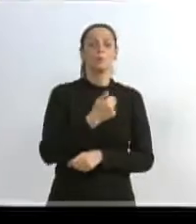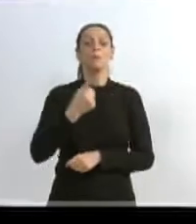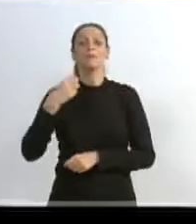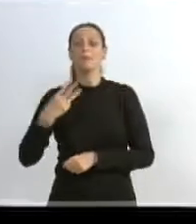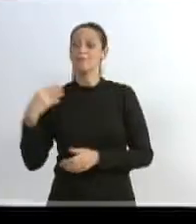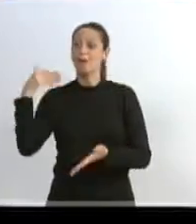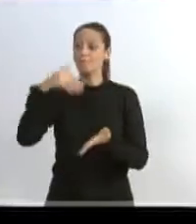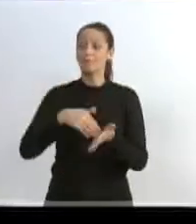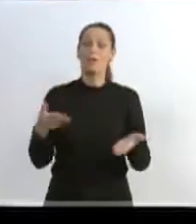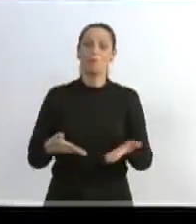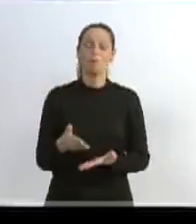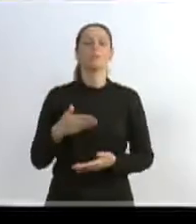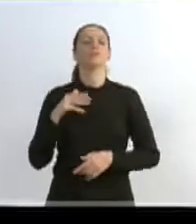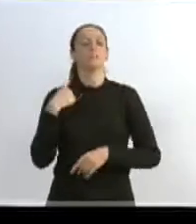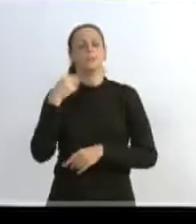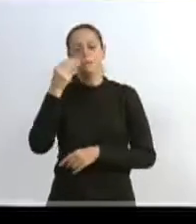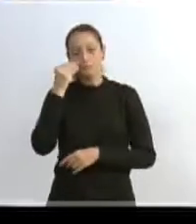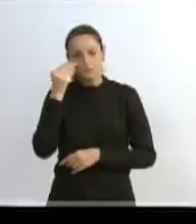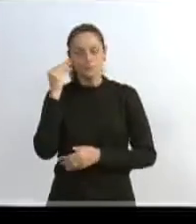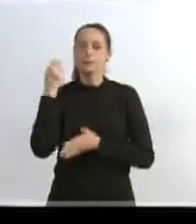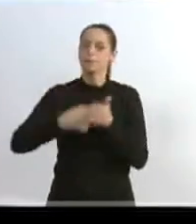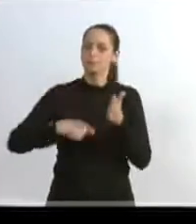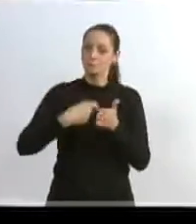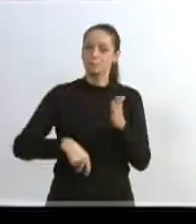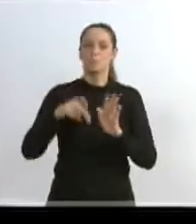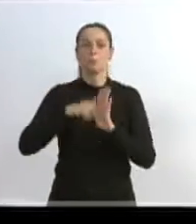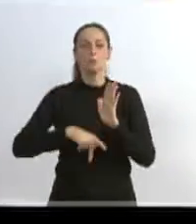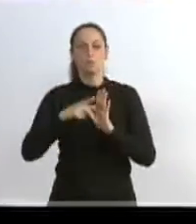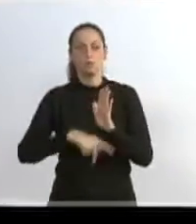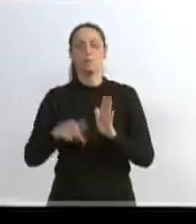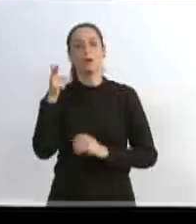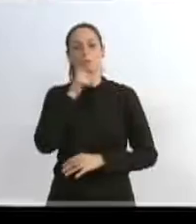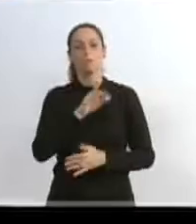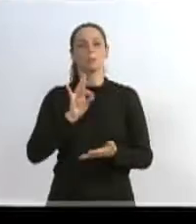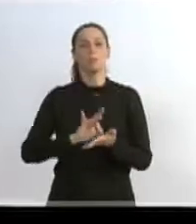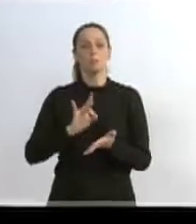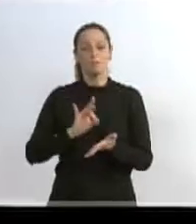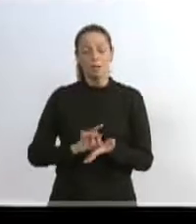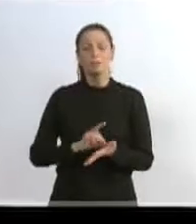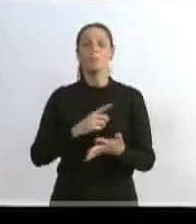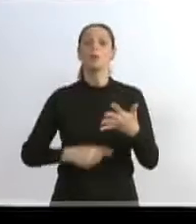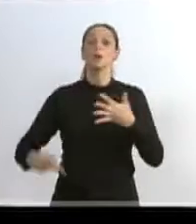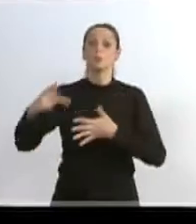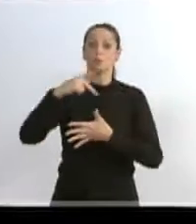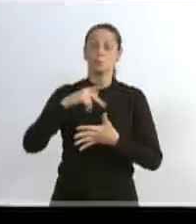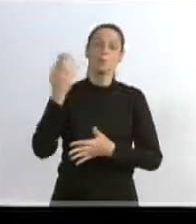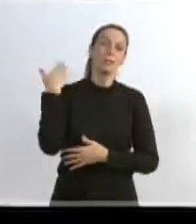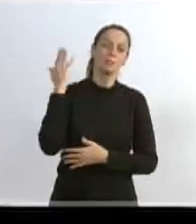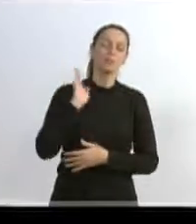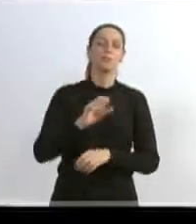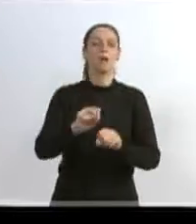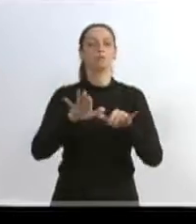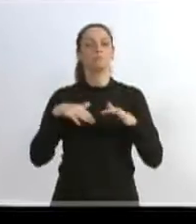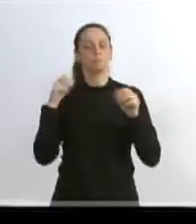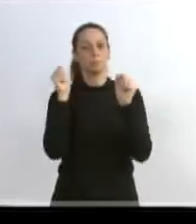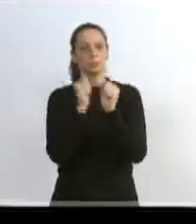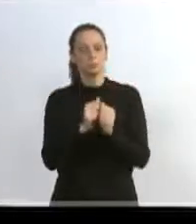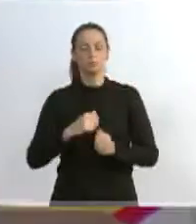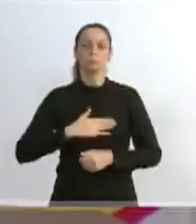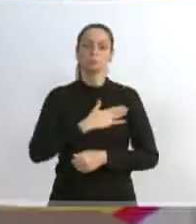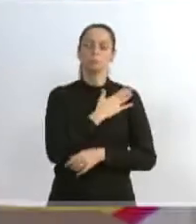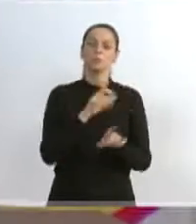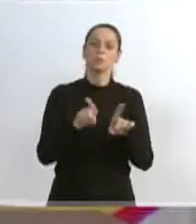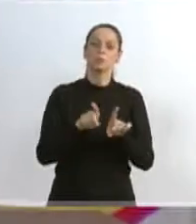ao qual agradeço também reivindicamos os projetos lutamos para ser priorizado tivemos audiência com o prefeito pedindo a colocação do orçamento